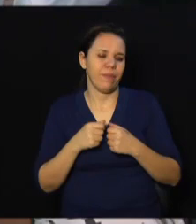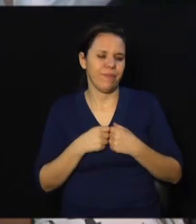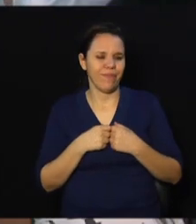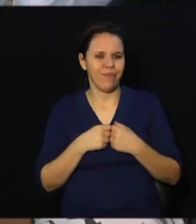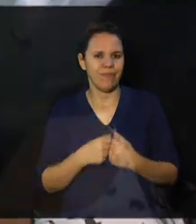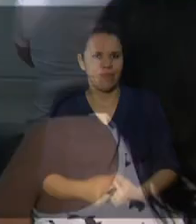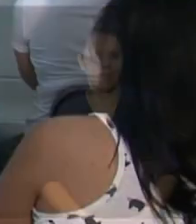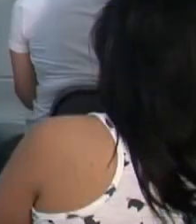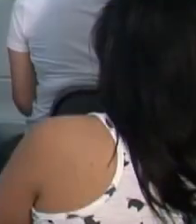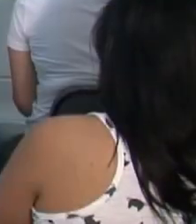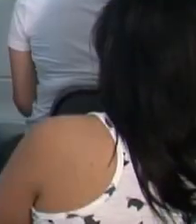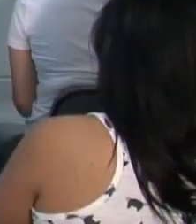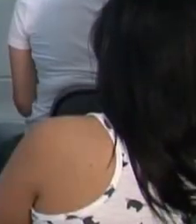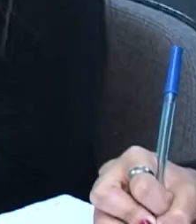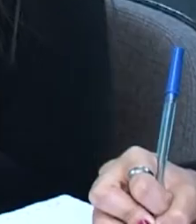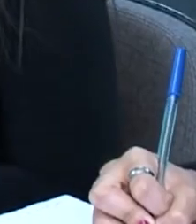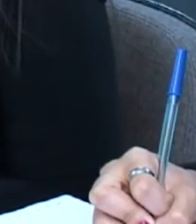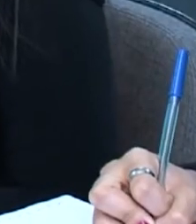elas.